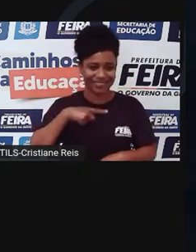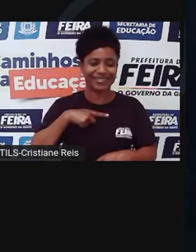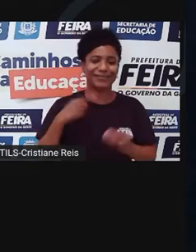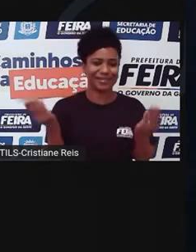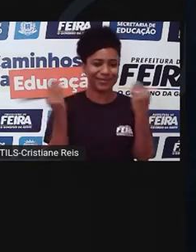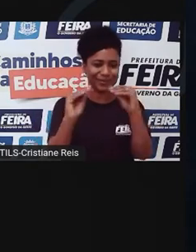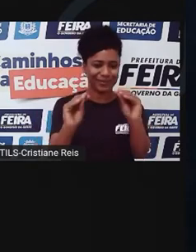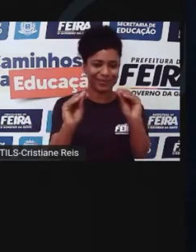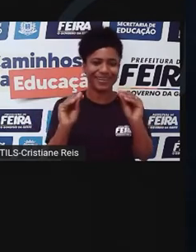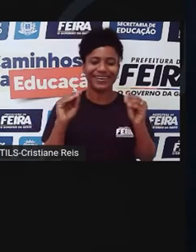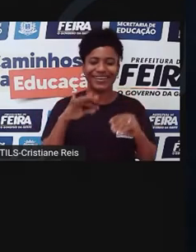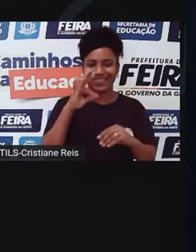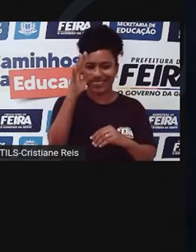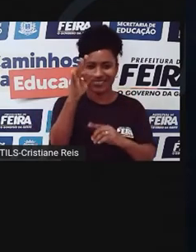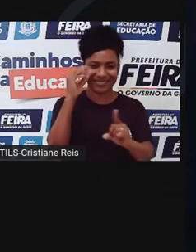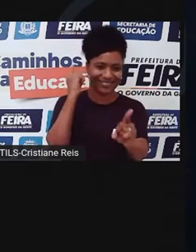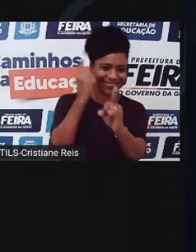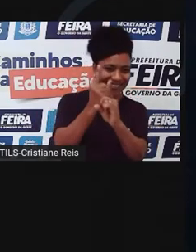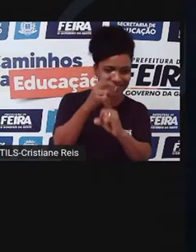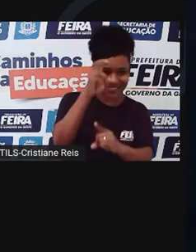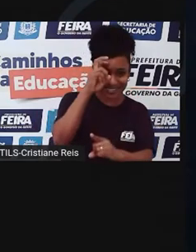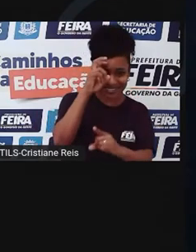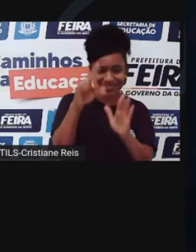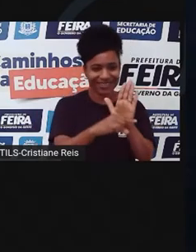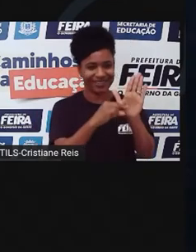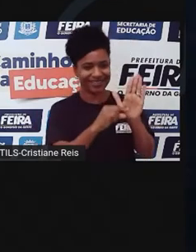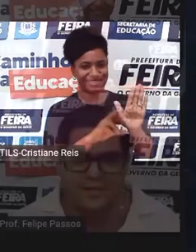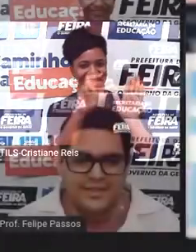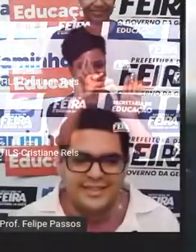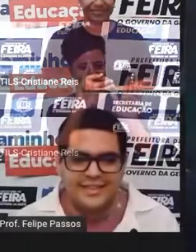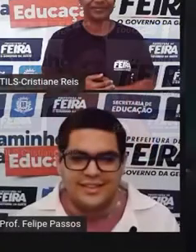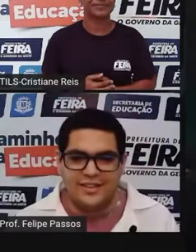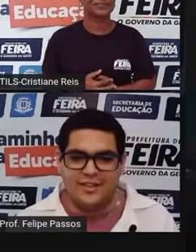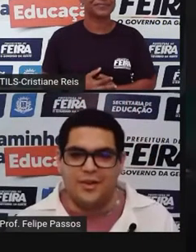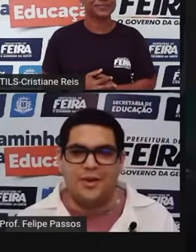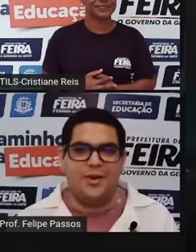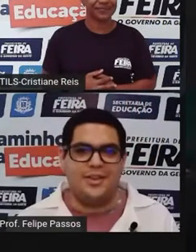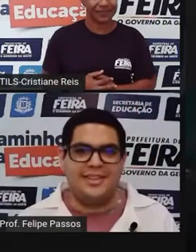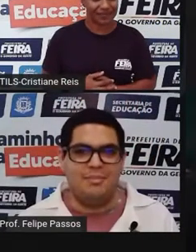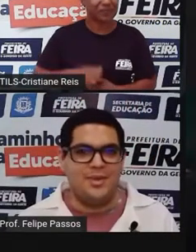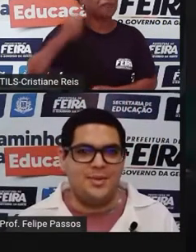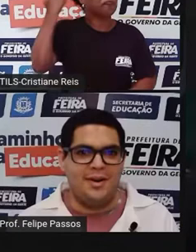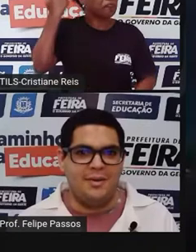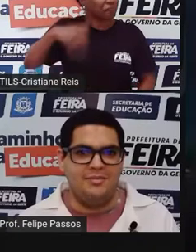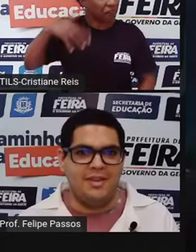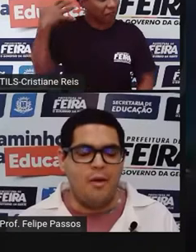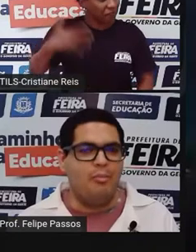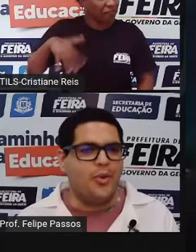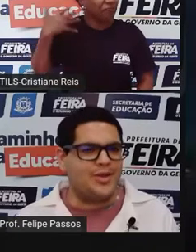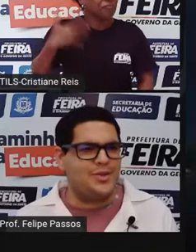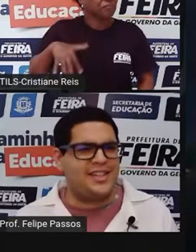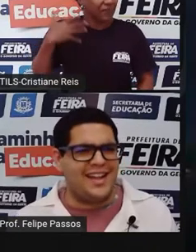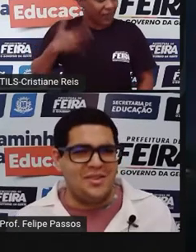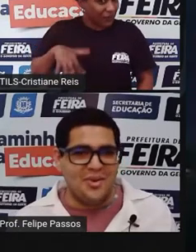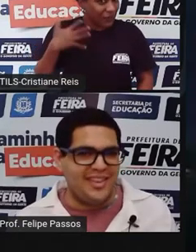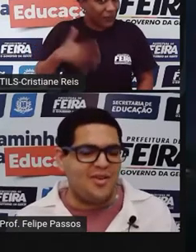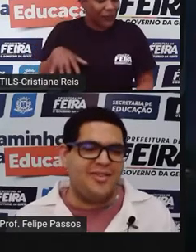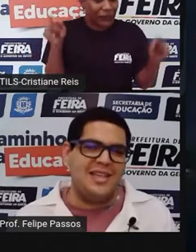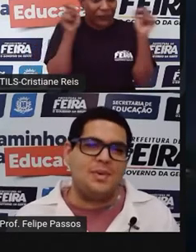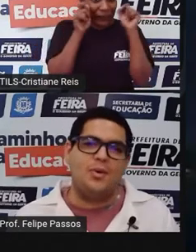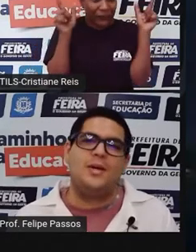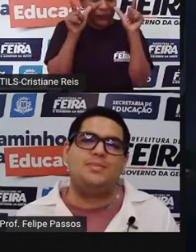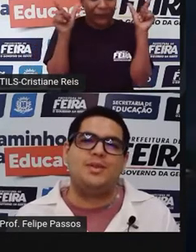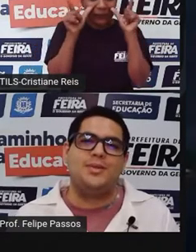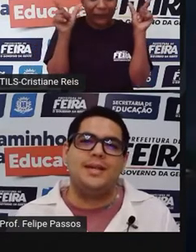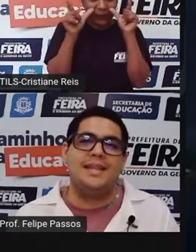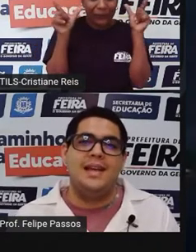próxima quinta. Agradecimentos ao Caio Gomes e ao Rick Beat novamente. Nossa, hein, pessoal? É um pouco assustador, talvez,